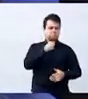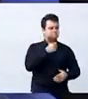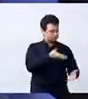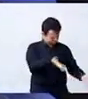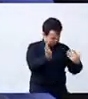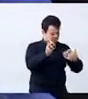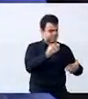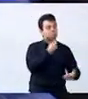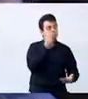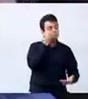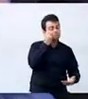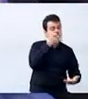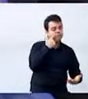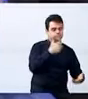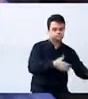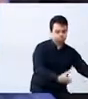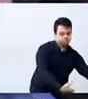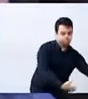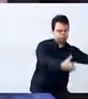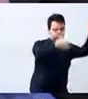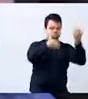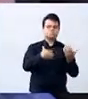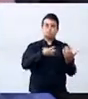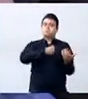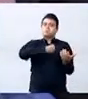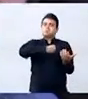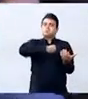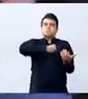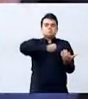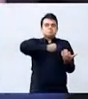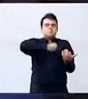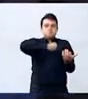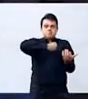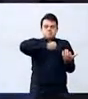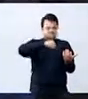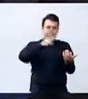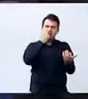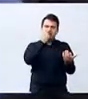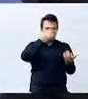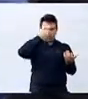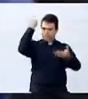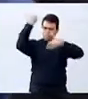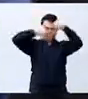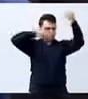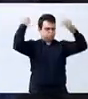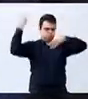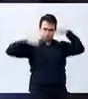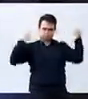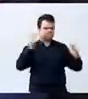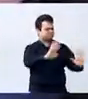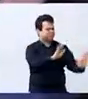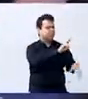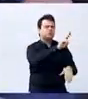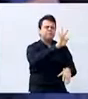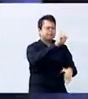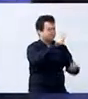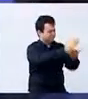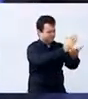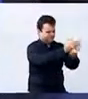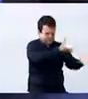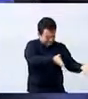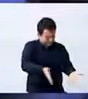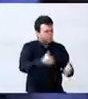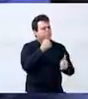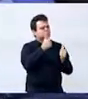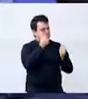pega. Deixa eu ver. Com sonda e tudo, ele começou a mamar muito. Aí arrancaram a sonda e falaram, tira ele da UTI, né, vamos fazer um... Aí,